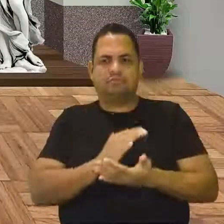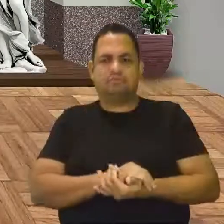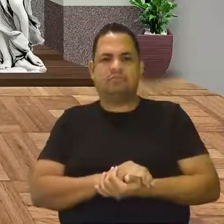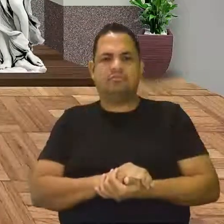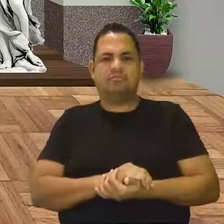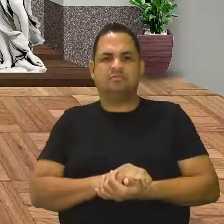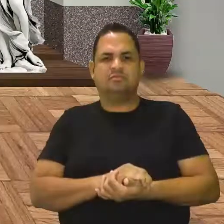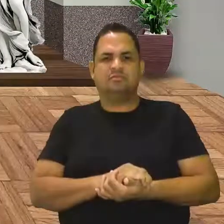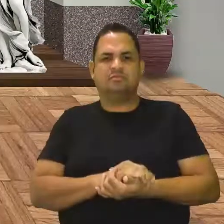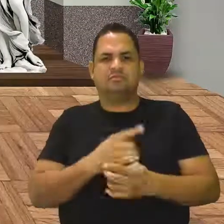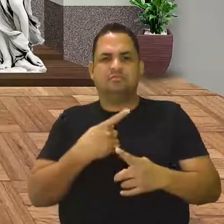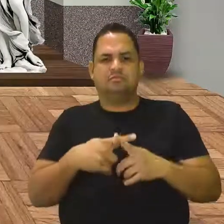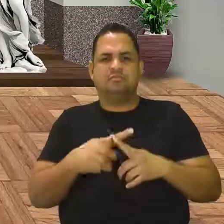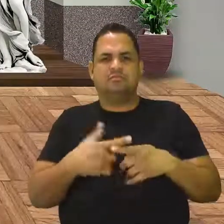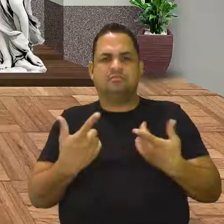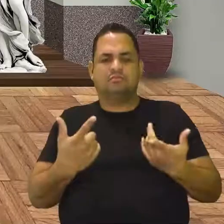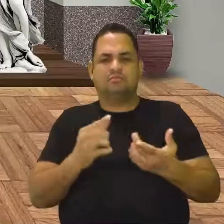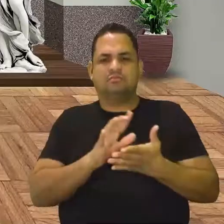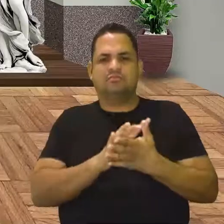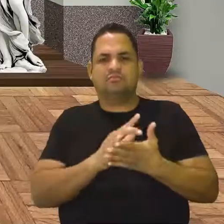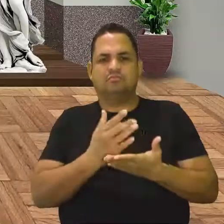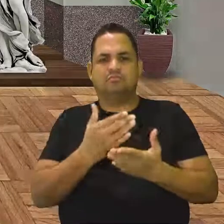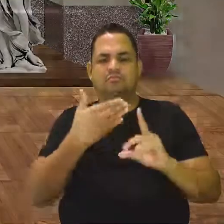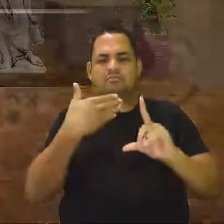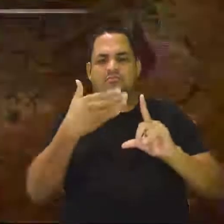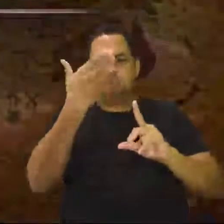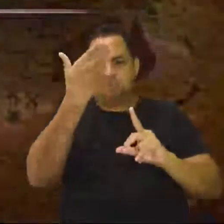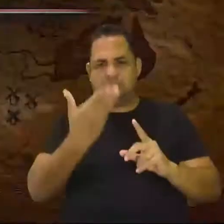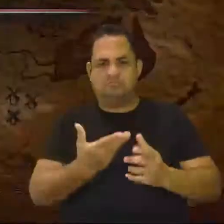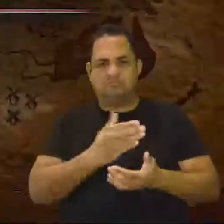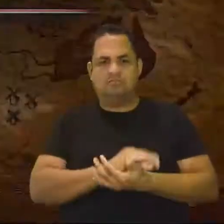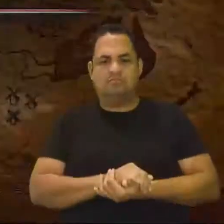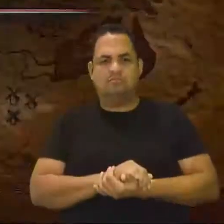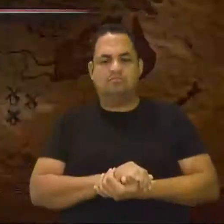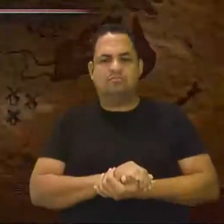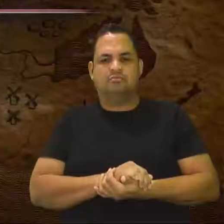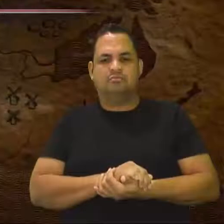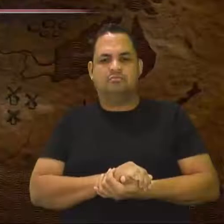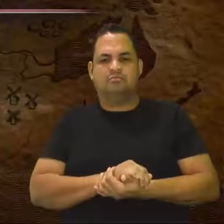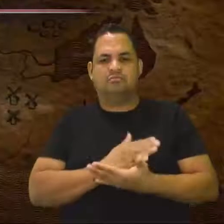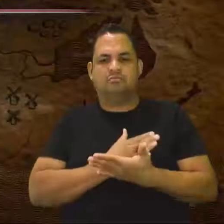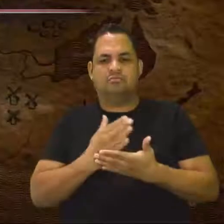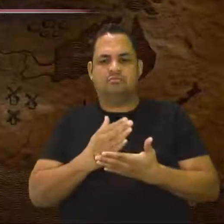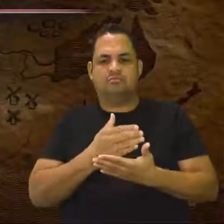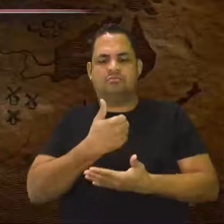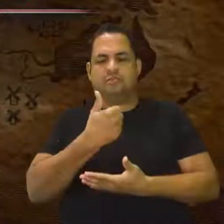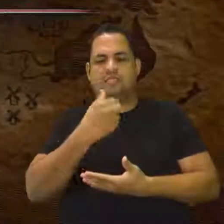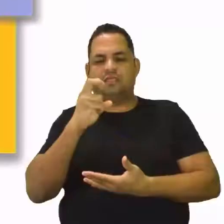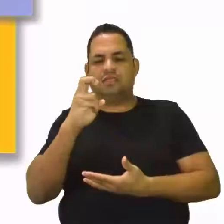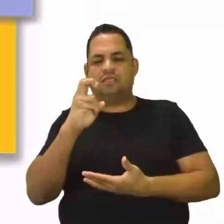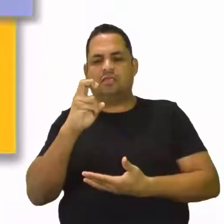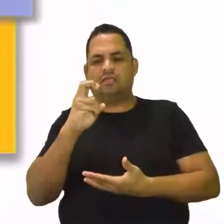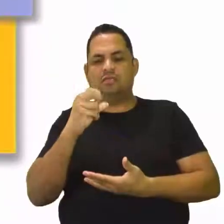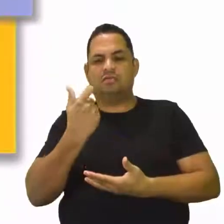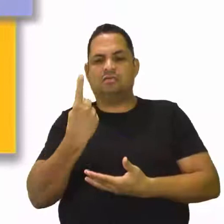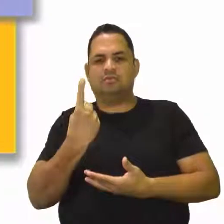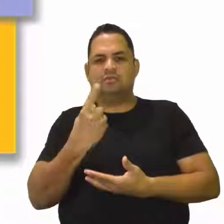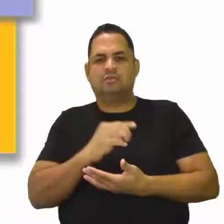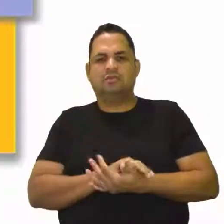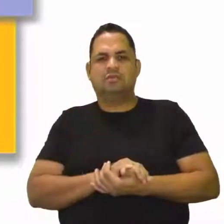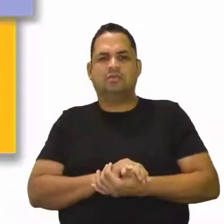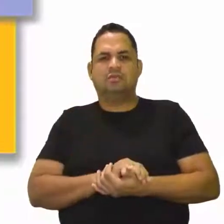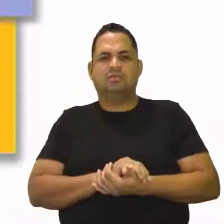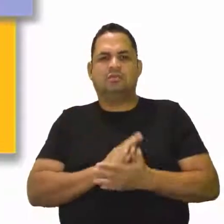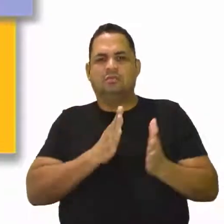ligados, porque nós vamos, na tela para vocês, ver, a partir da aula 15,